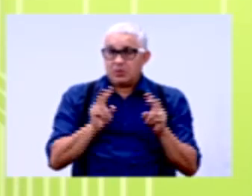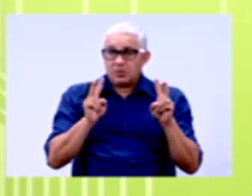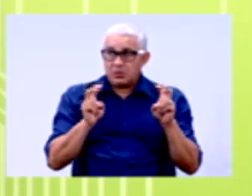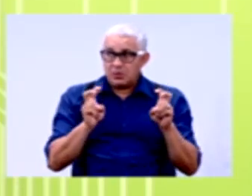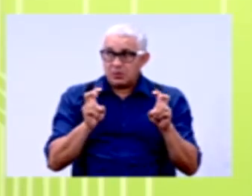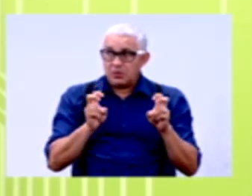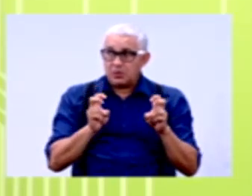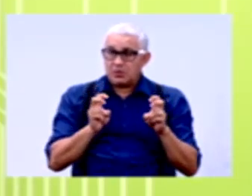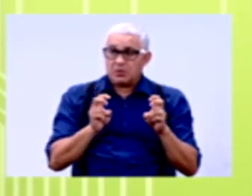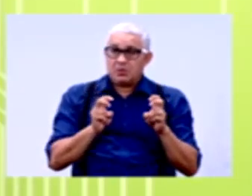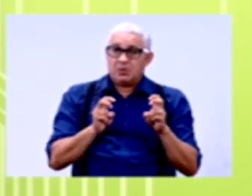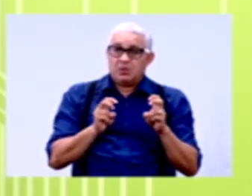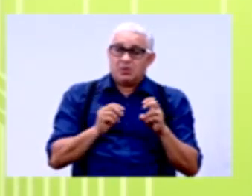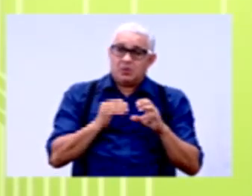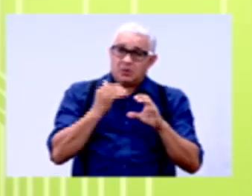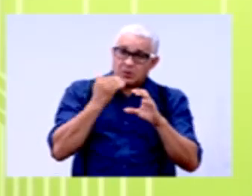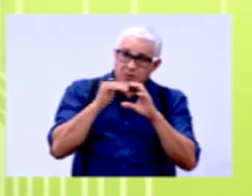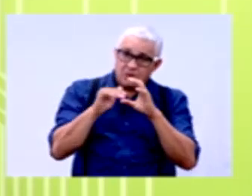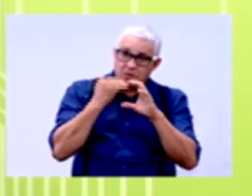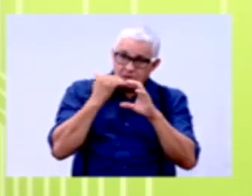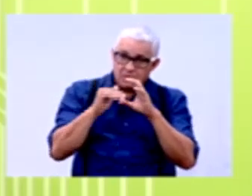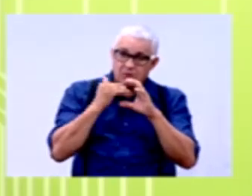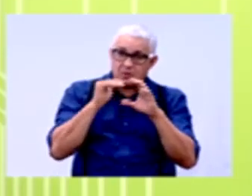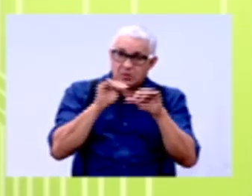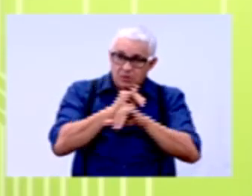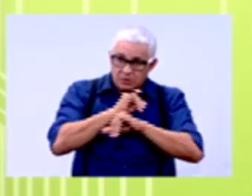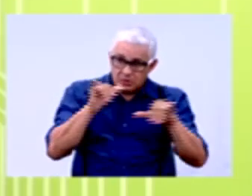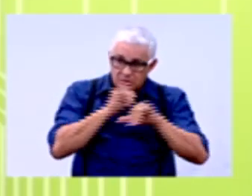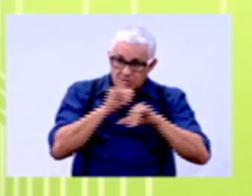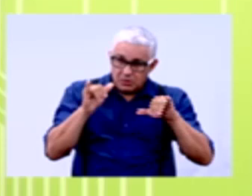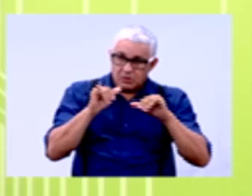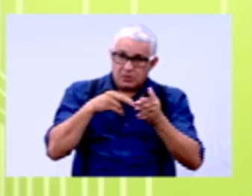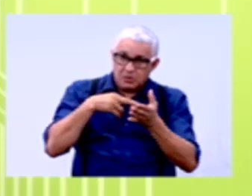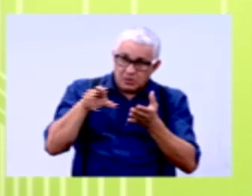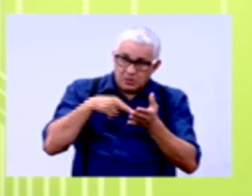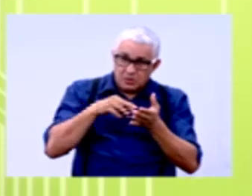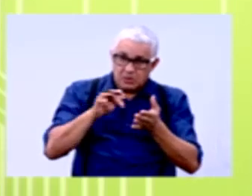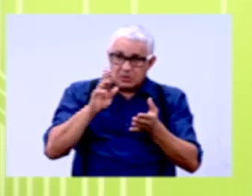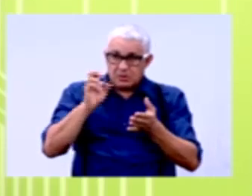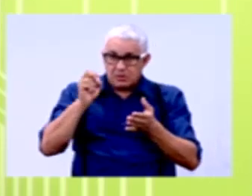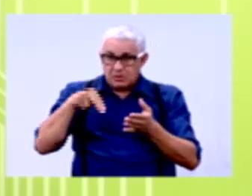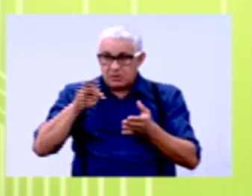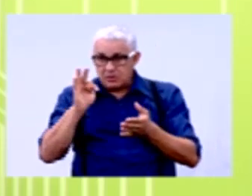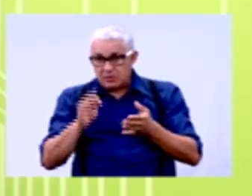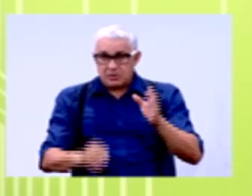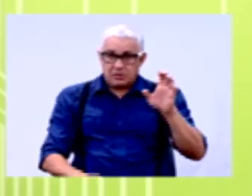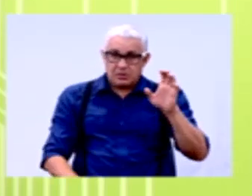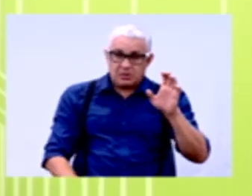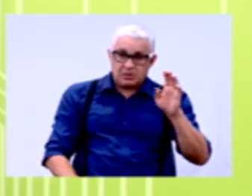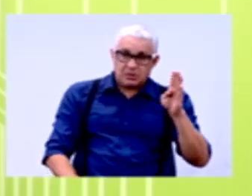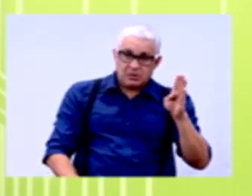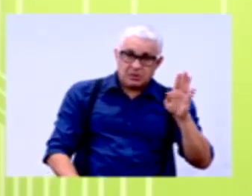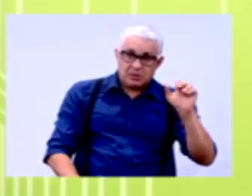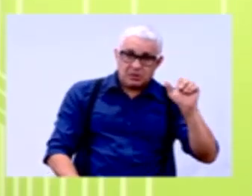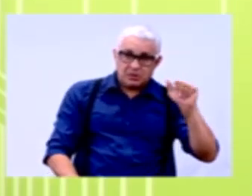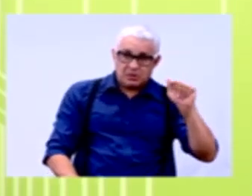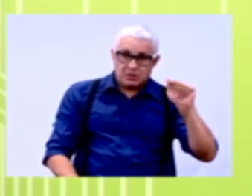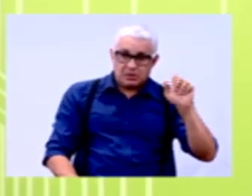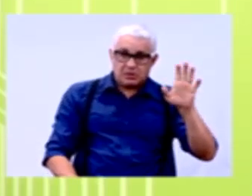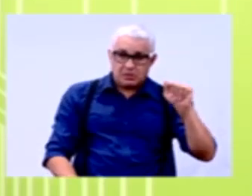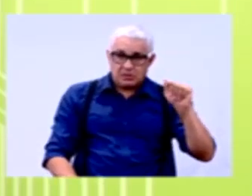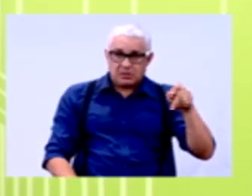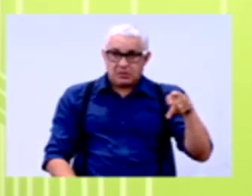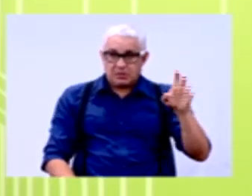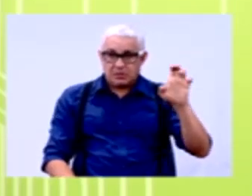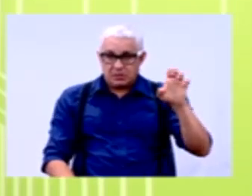do envio e recebimento de informações, né, elas tratam a questão de front-end e back-end especificamente, né, e o desenvolvimento